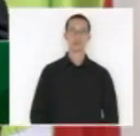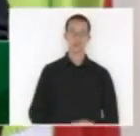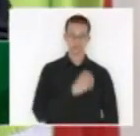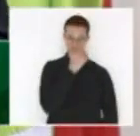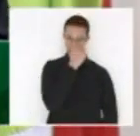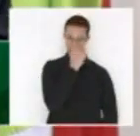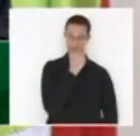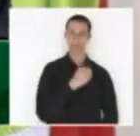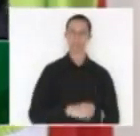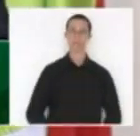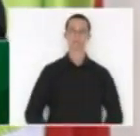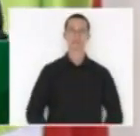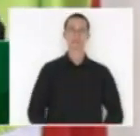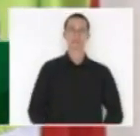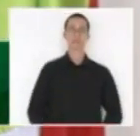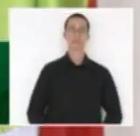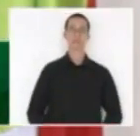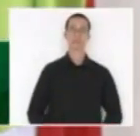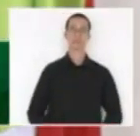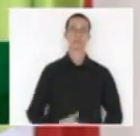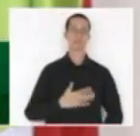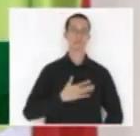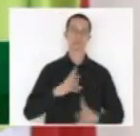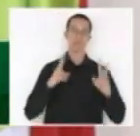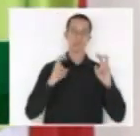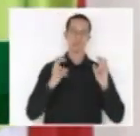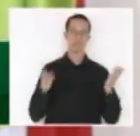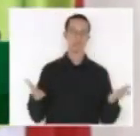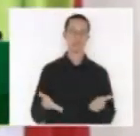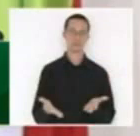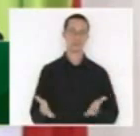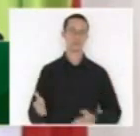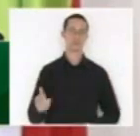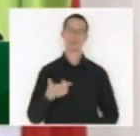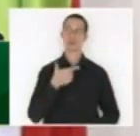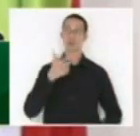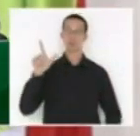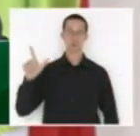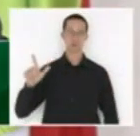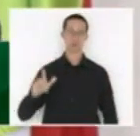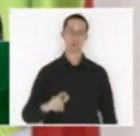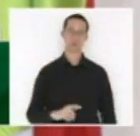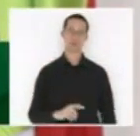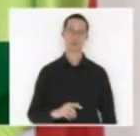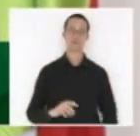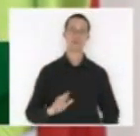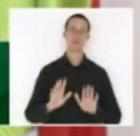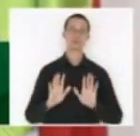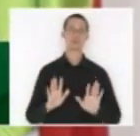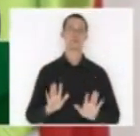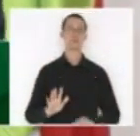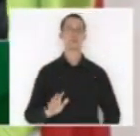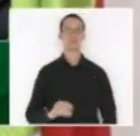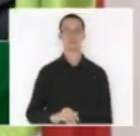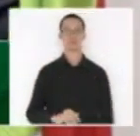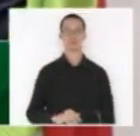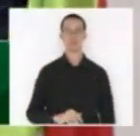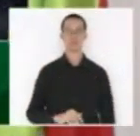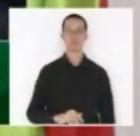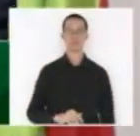Não era o assunto para abordar nessa sessão, mas